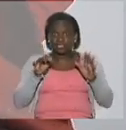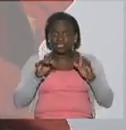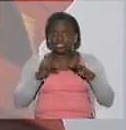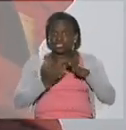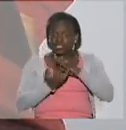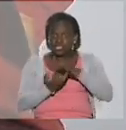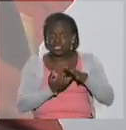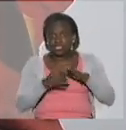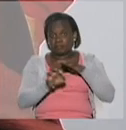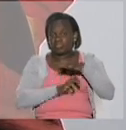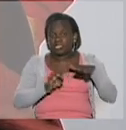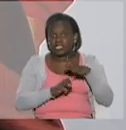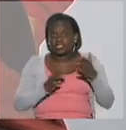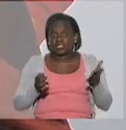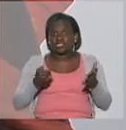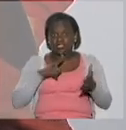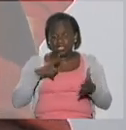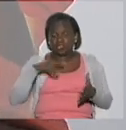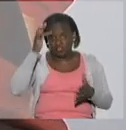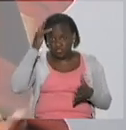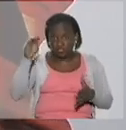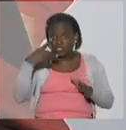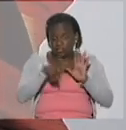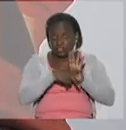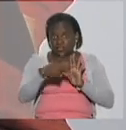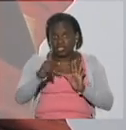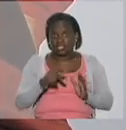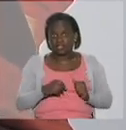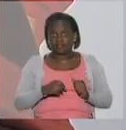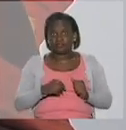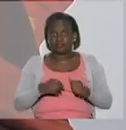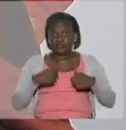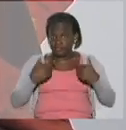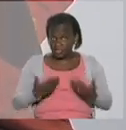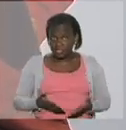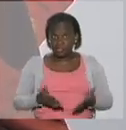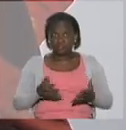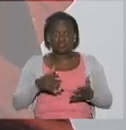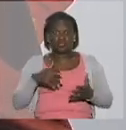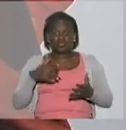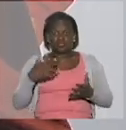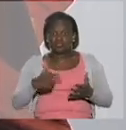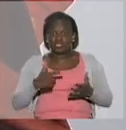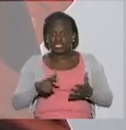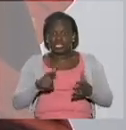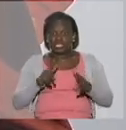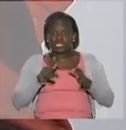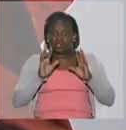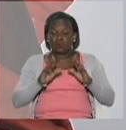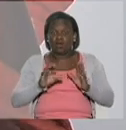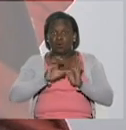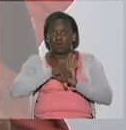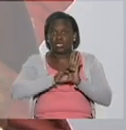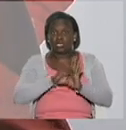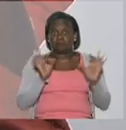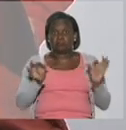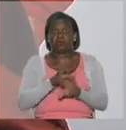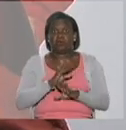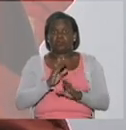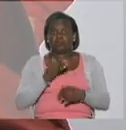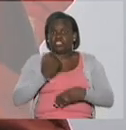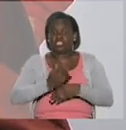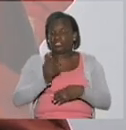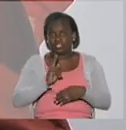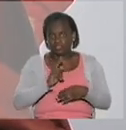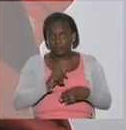pensa numa instituição, numa empresa, ela tem uma filosofia. Então, ela não está como um conceito